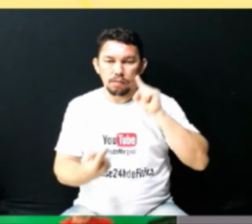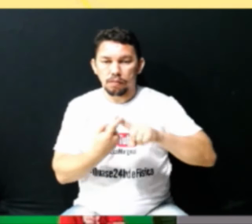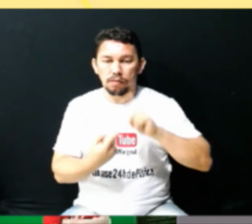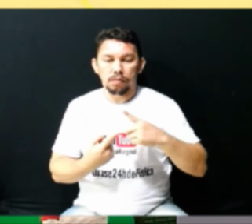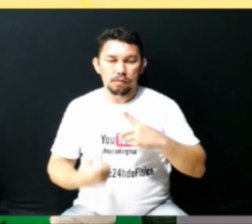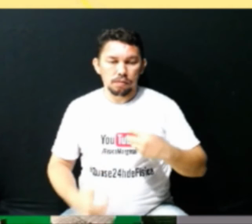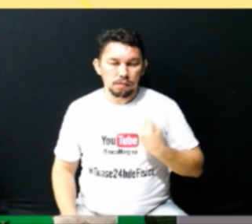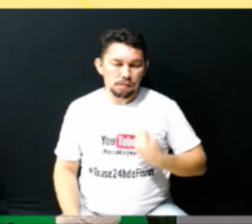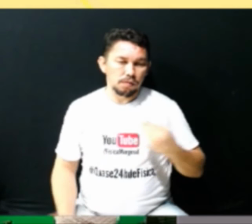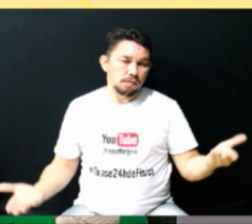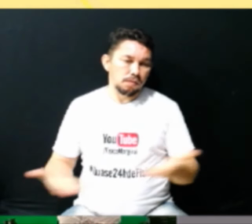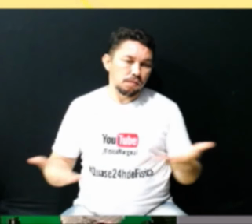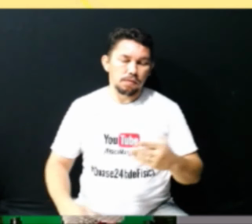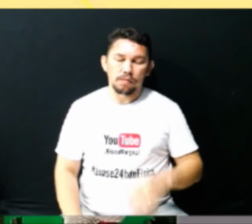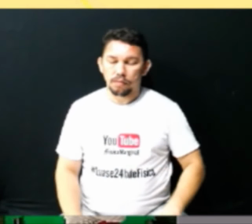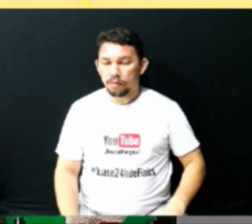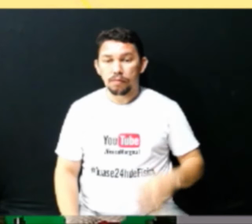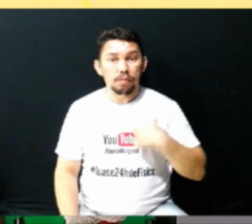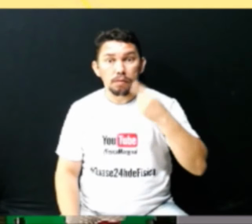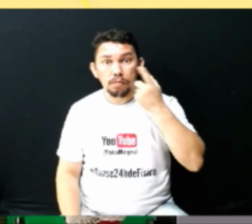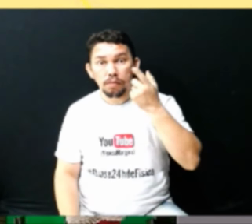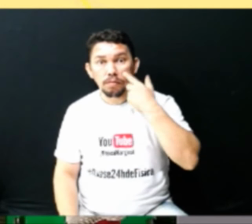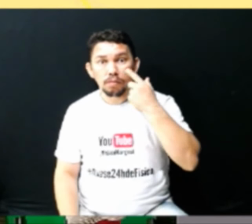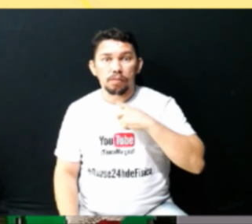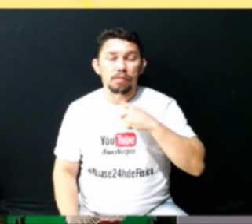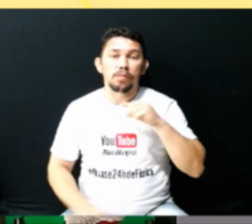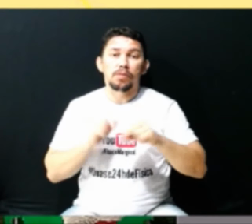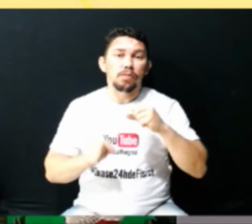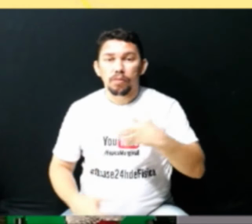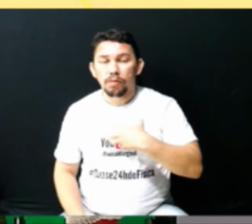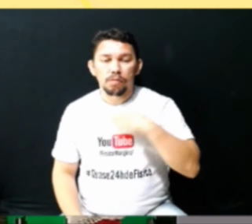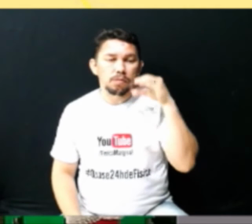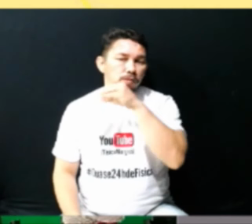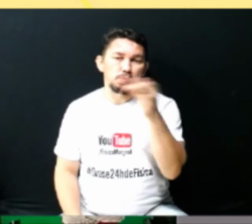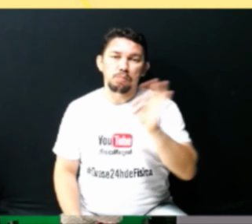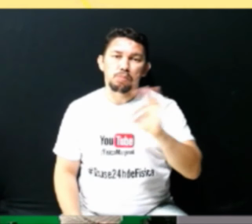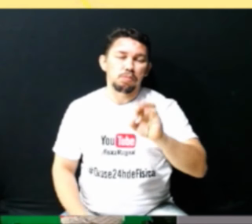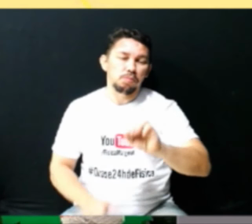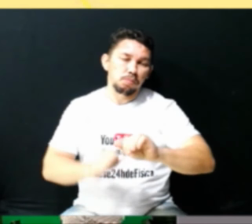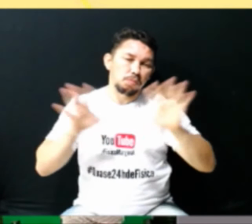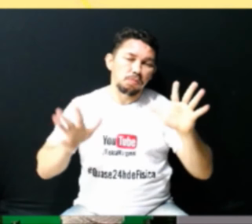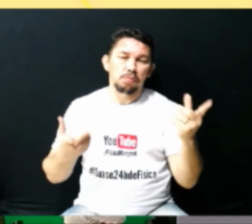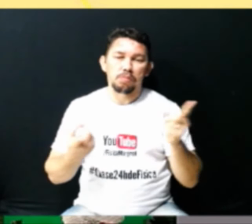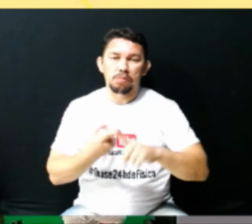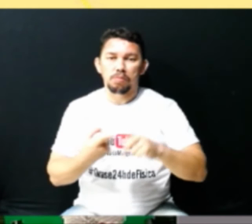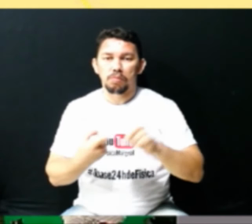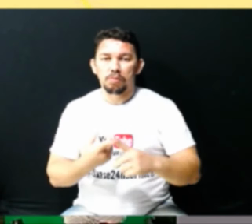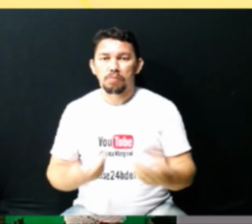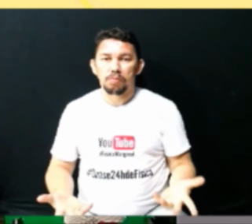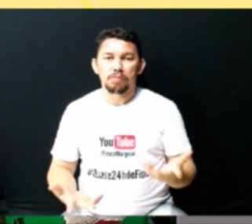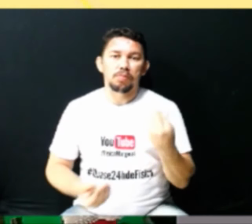Se você tocar uma lâmpada deste tipo, você também vai sentir que ela está quente. Claro, muito menos quente do que uma